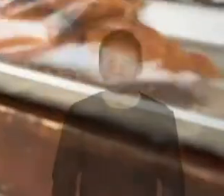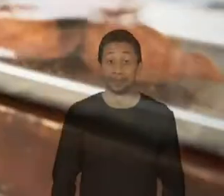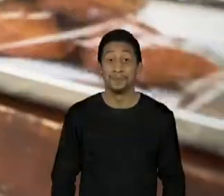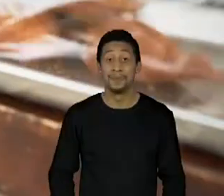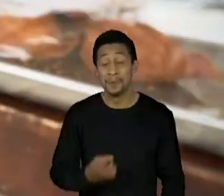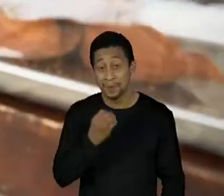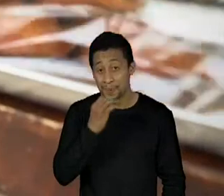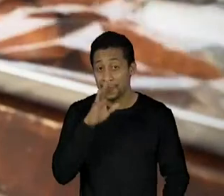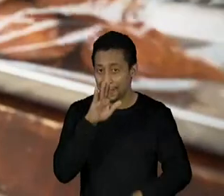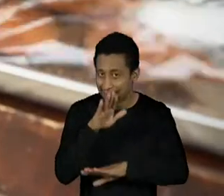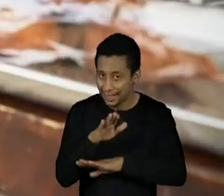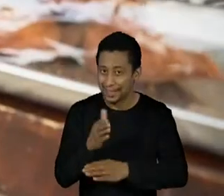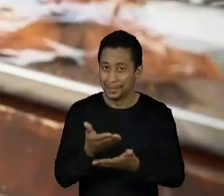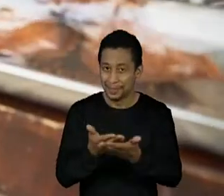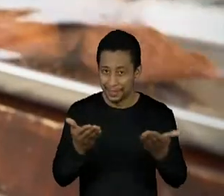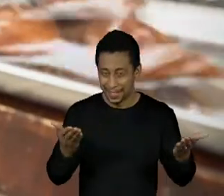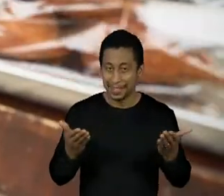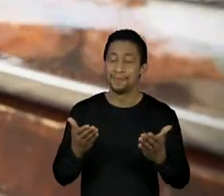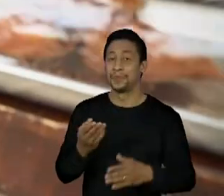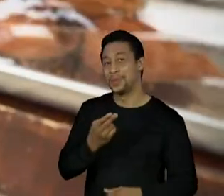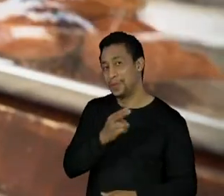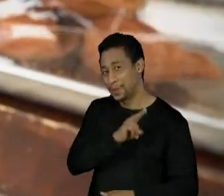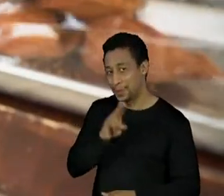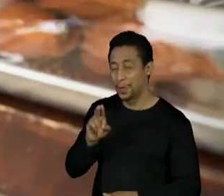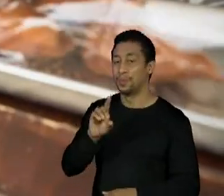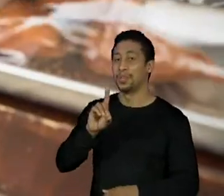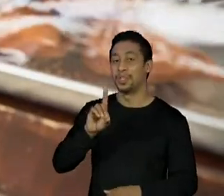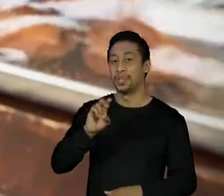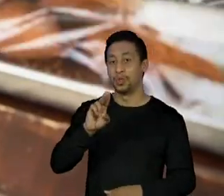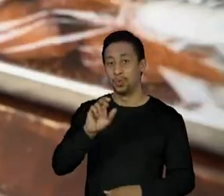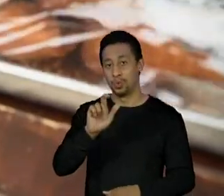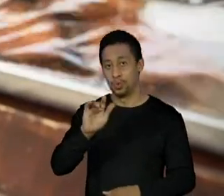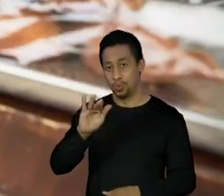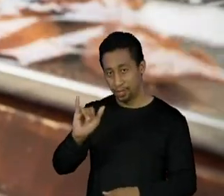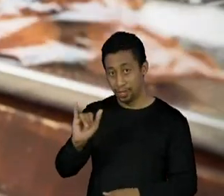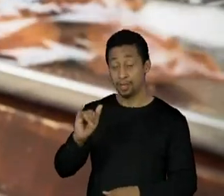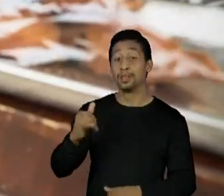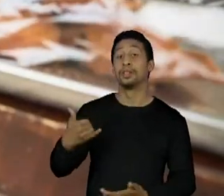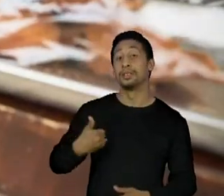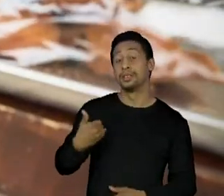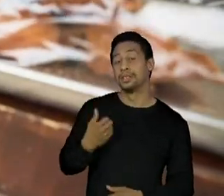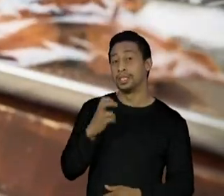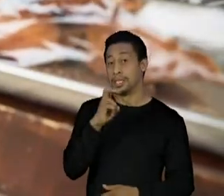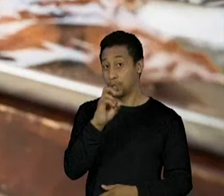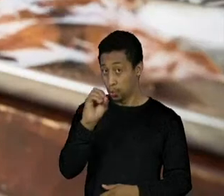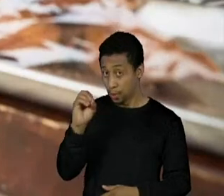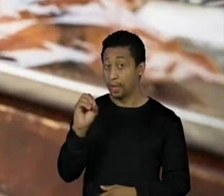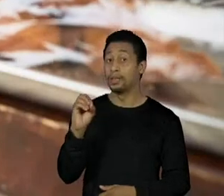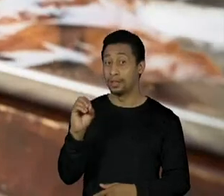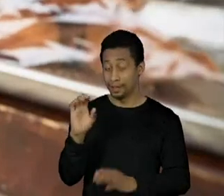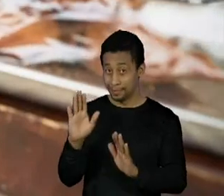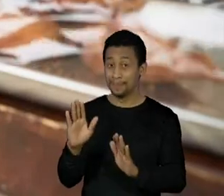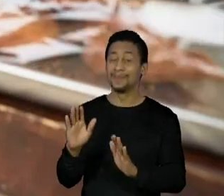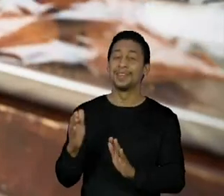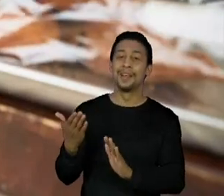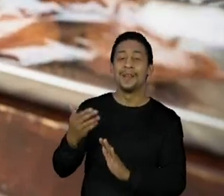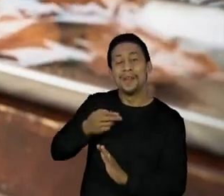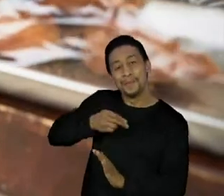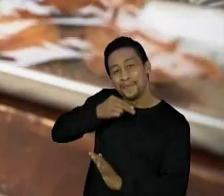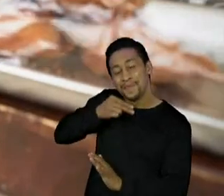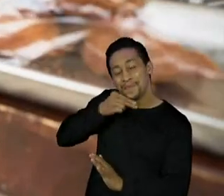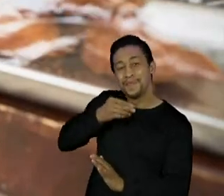Boa tarde a todos. O meu nome é Dulcimara de Jesus. Tenho 50 anos. Sou bisneta de